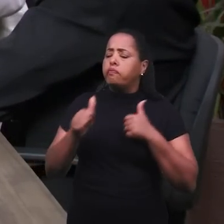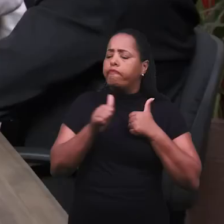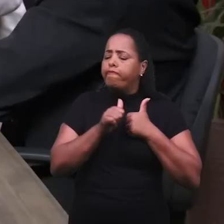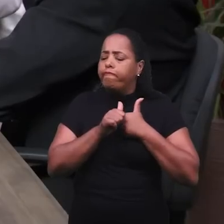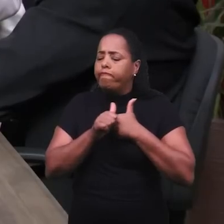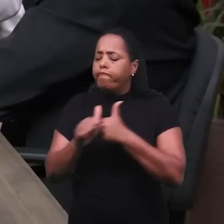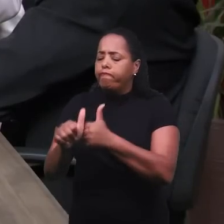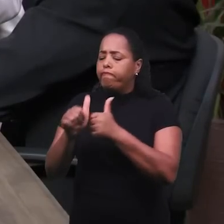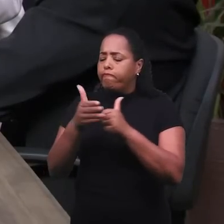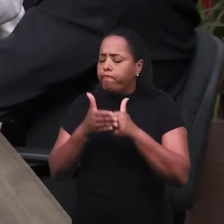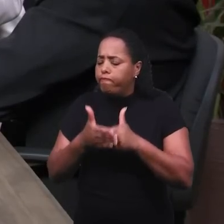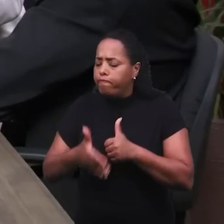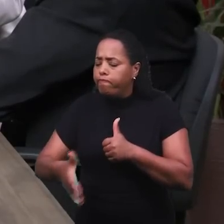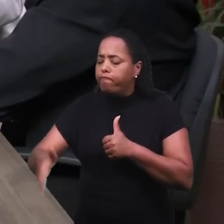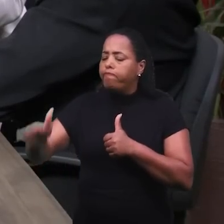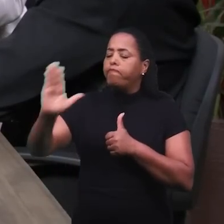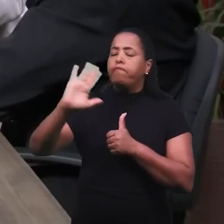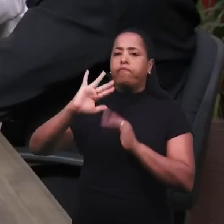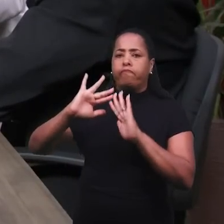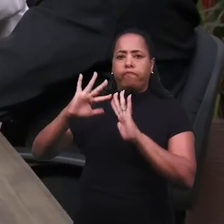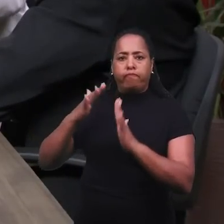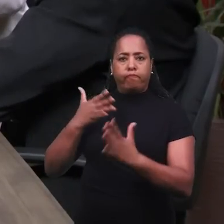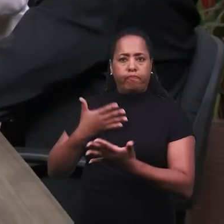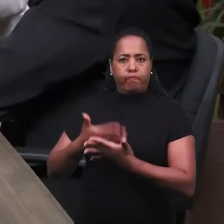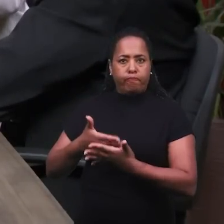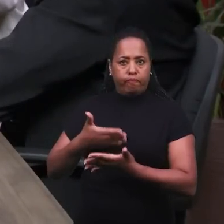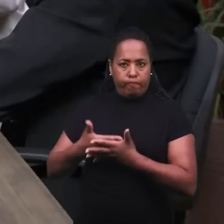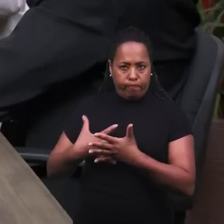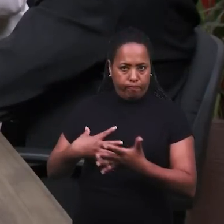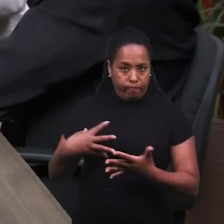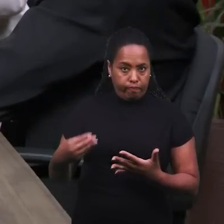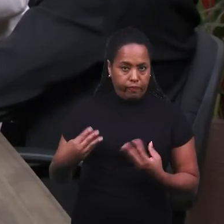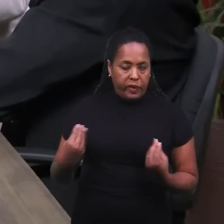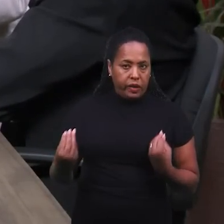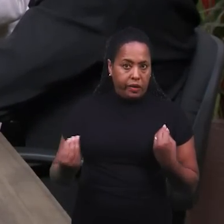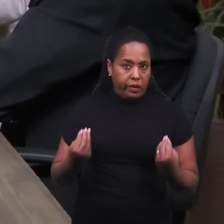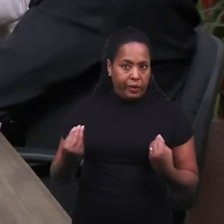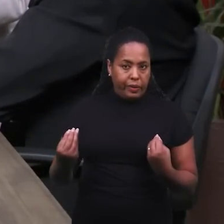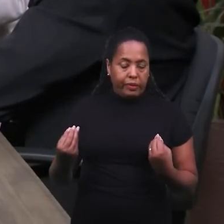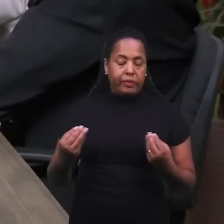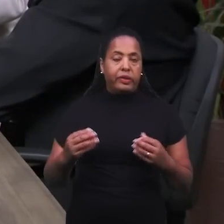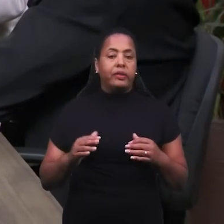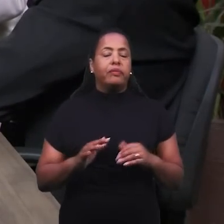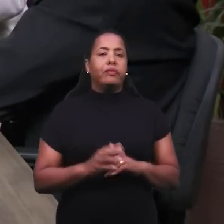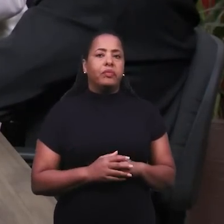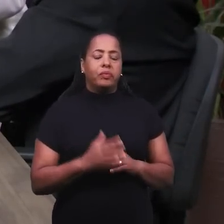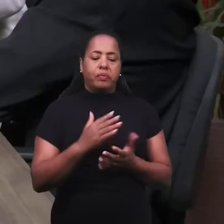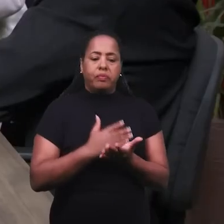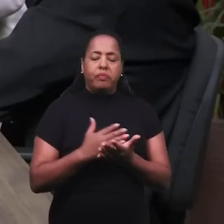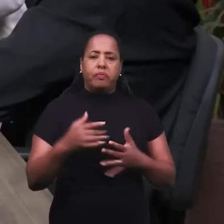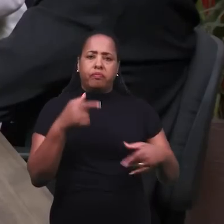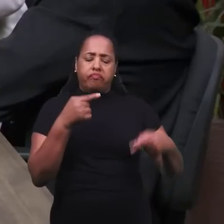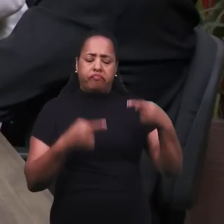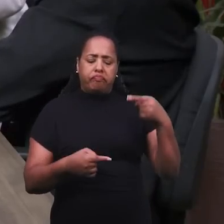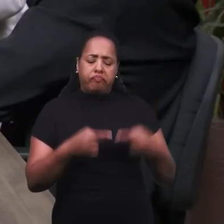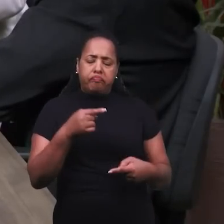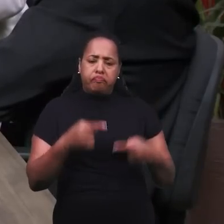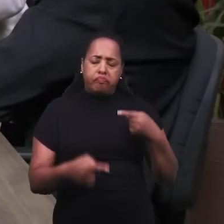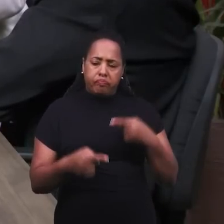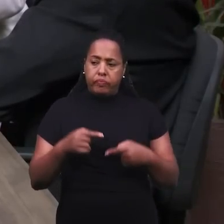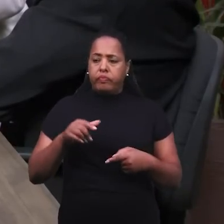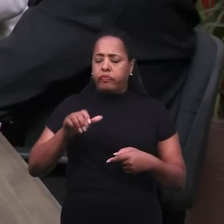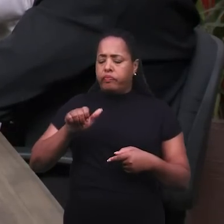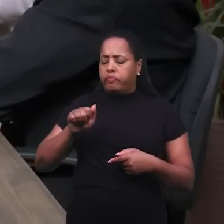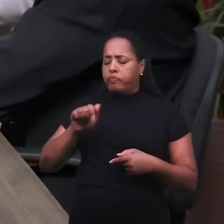sua trajetória escolar. E para iniciar esse debate, eu aproveito, porque você falou